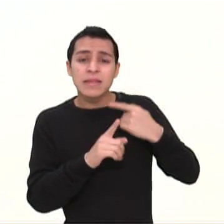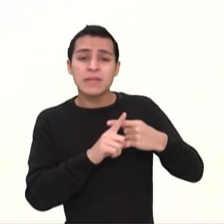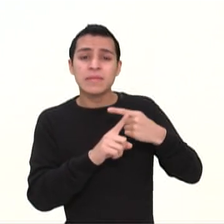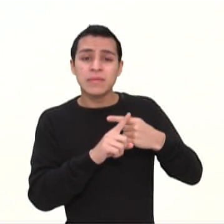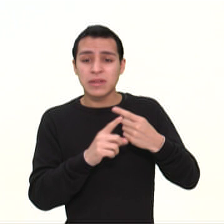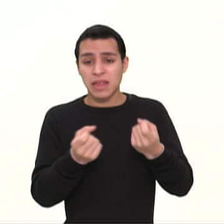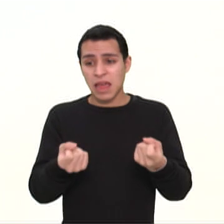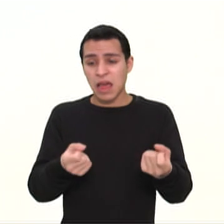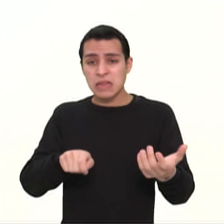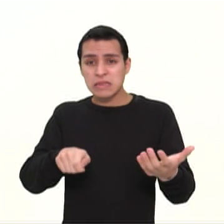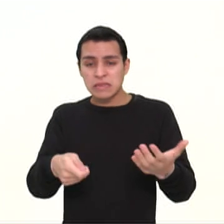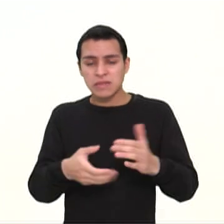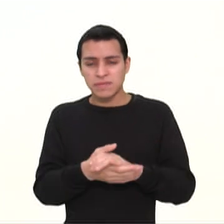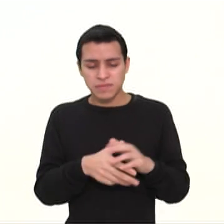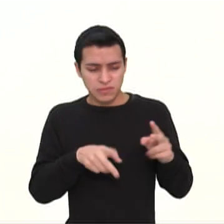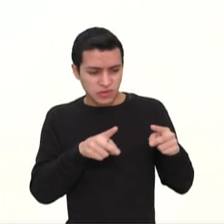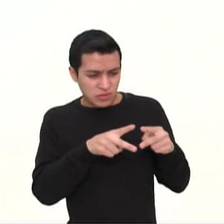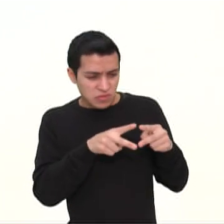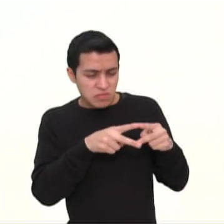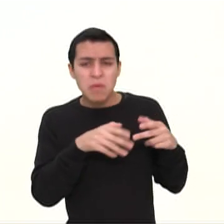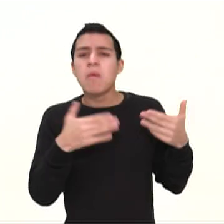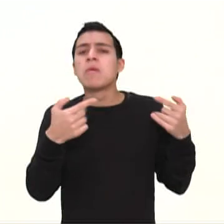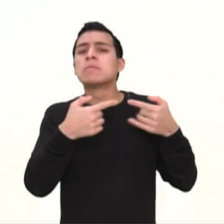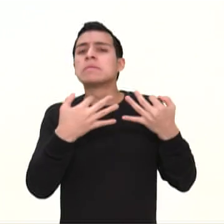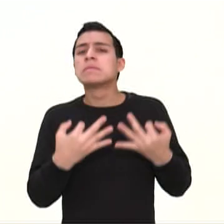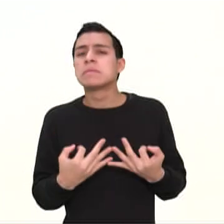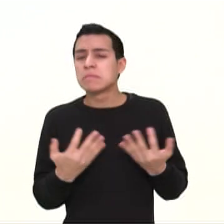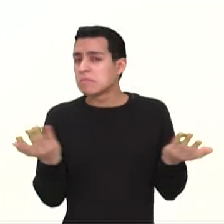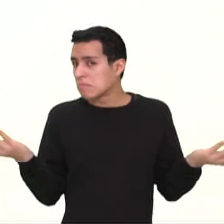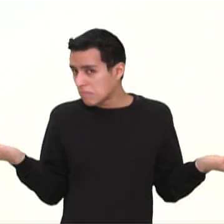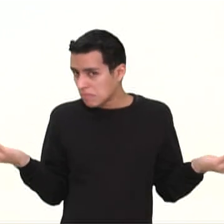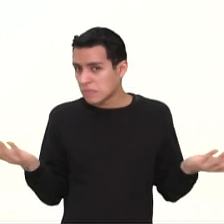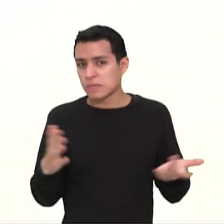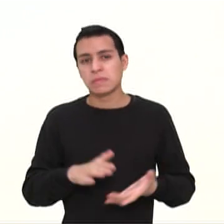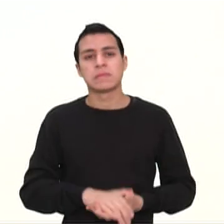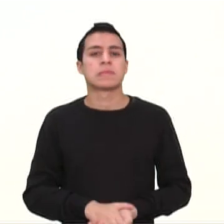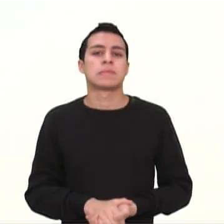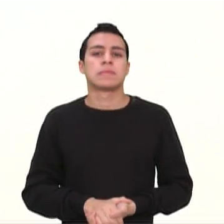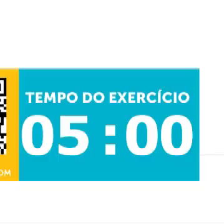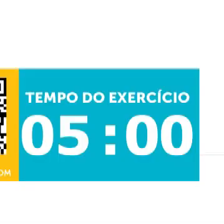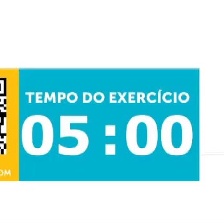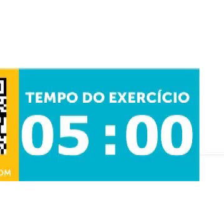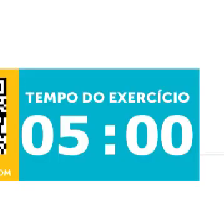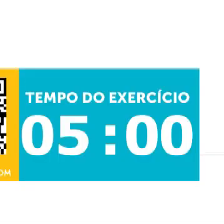carro. Duas alternativas também, vou dar um tempinho para vocês e a gente já retorna.